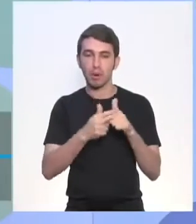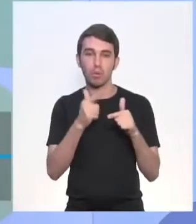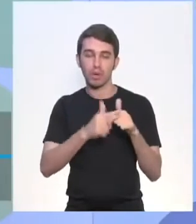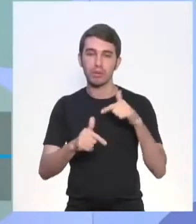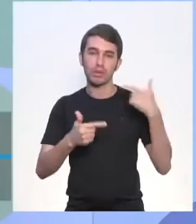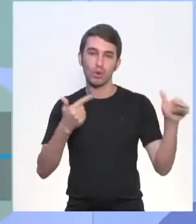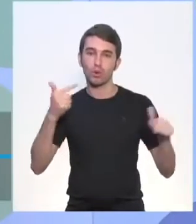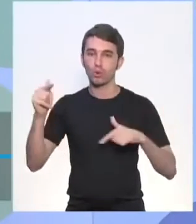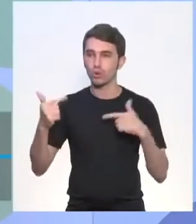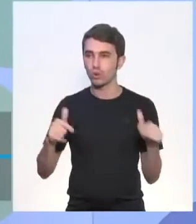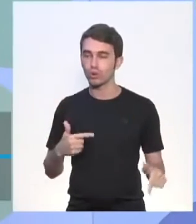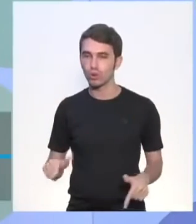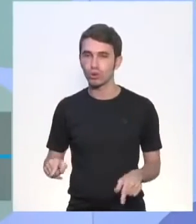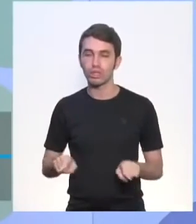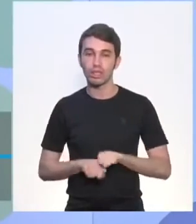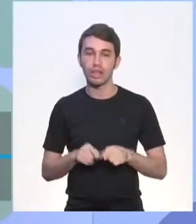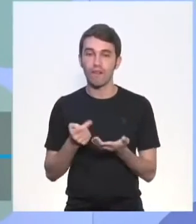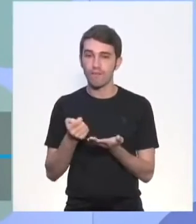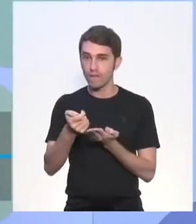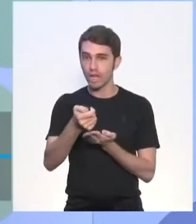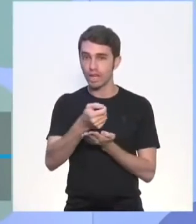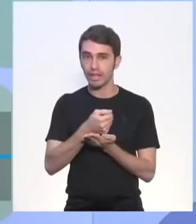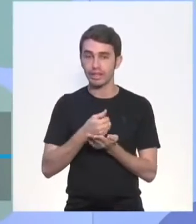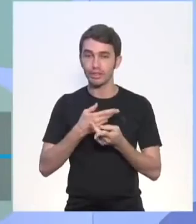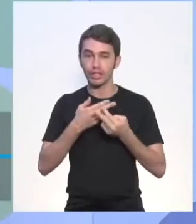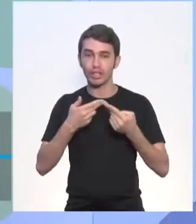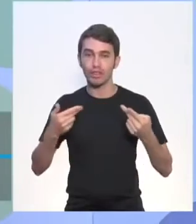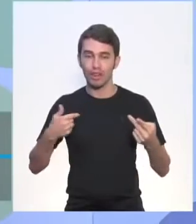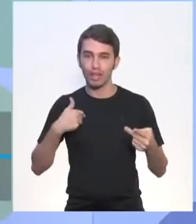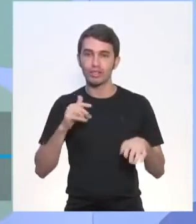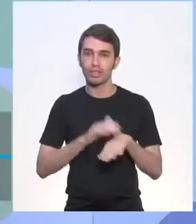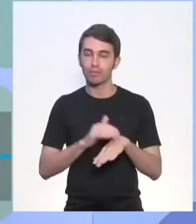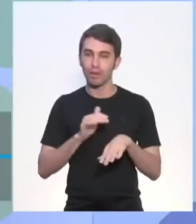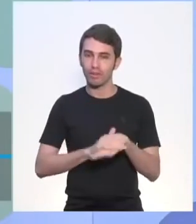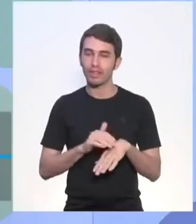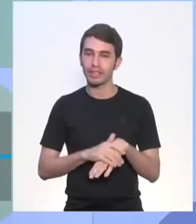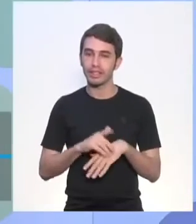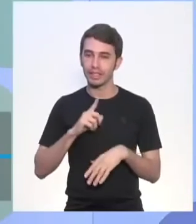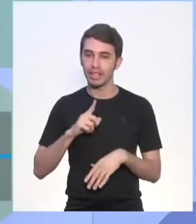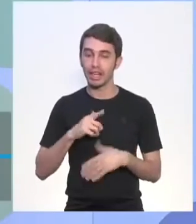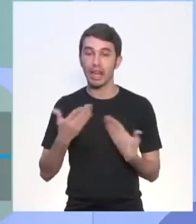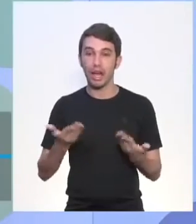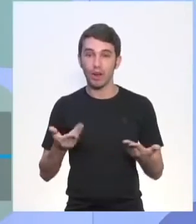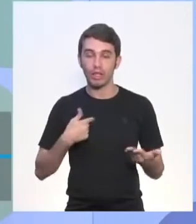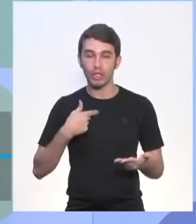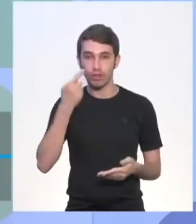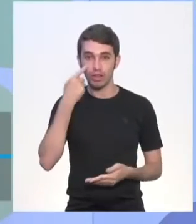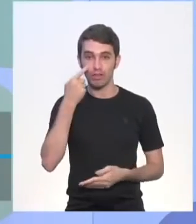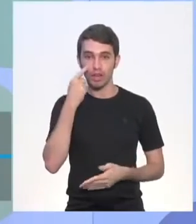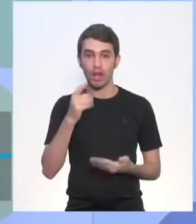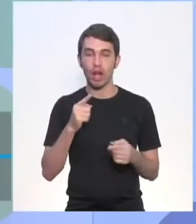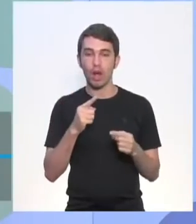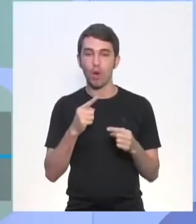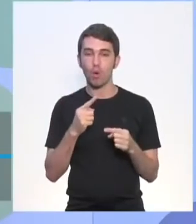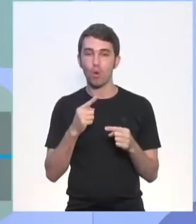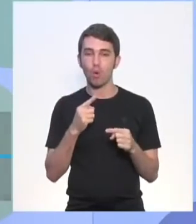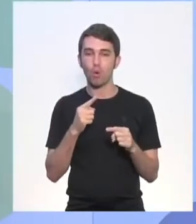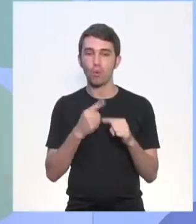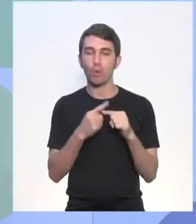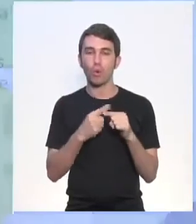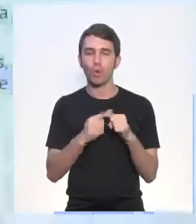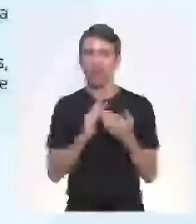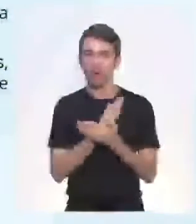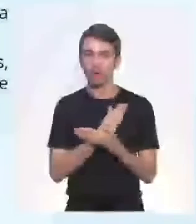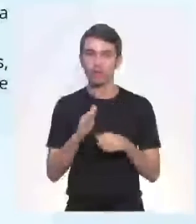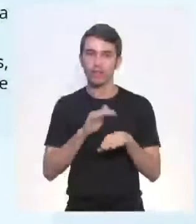só, fake news tem vários motivos para ser fabricadas e a gente vai verificar algumas delas aqui hoje. Quais são os tipos de